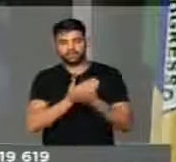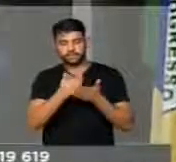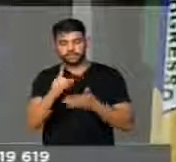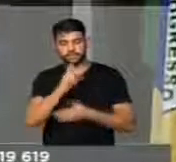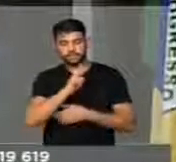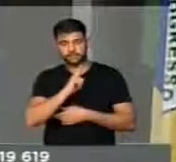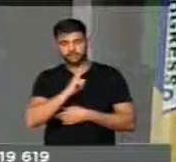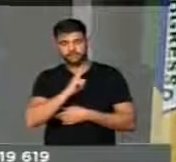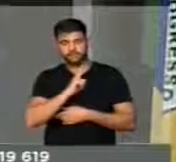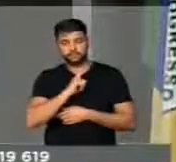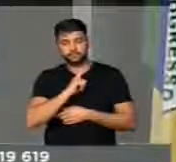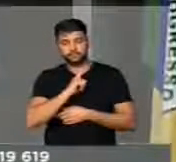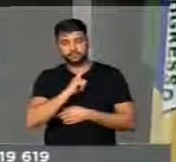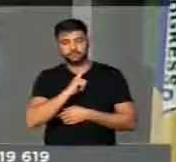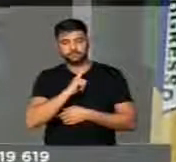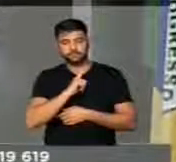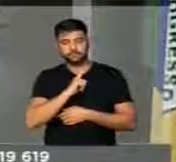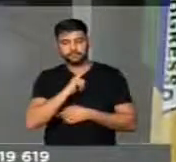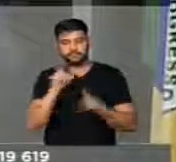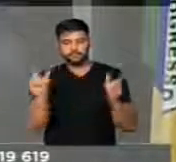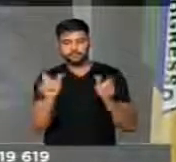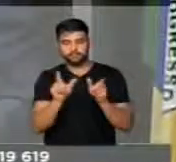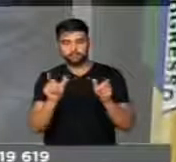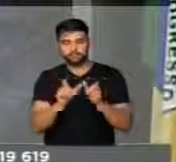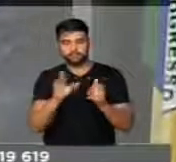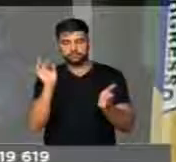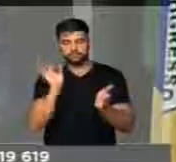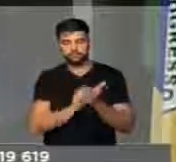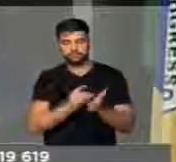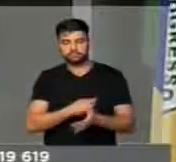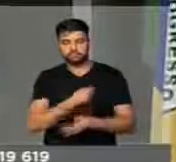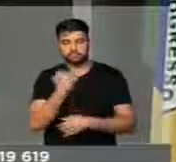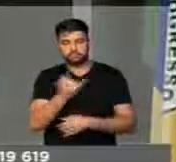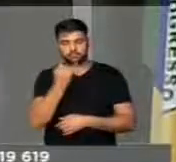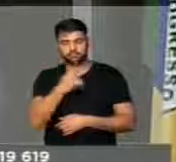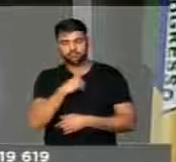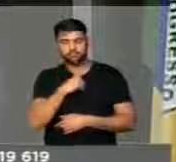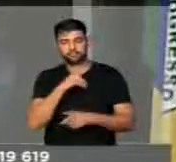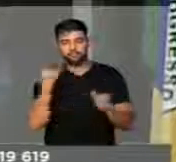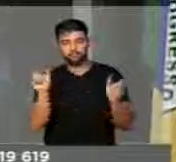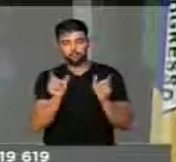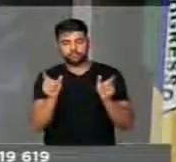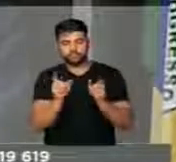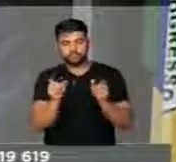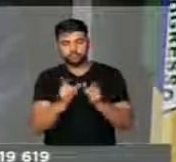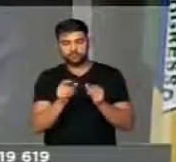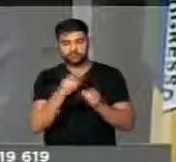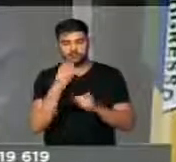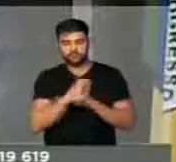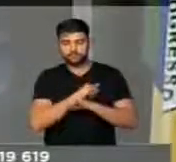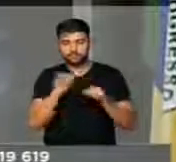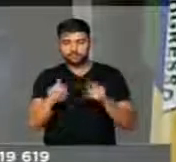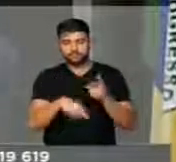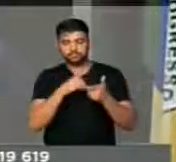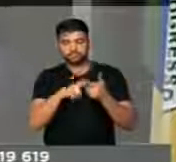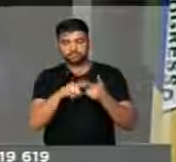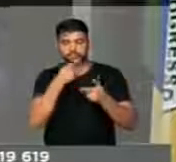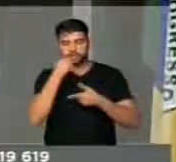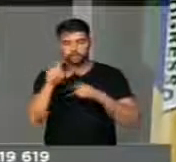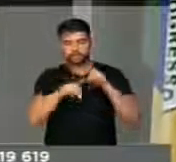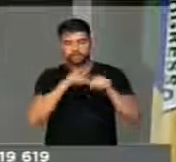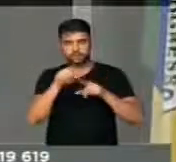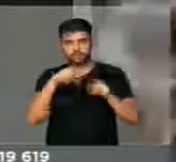a ter uma diminuição considerável, uma drástica diminuição, eu diria, das